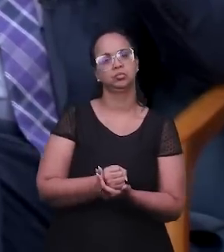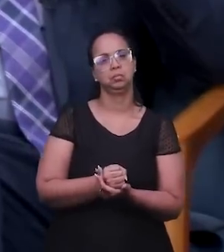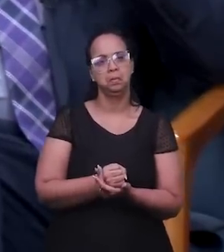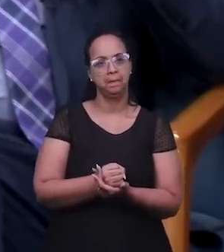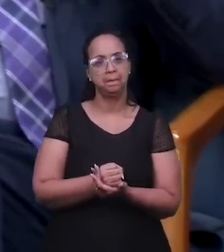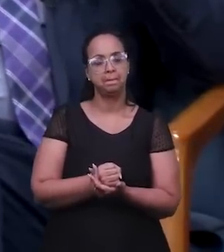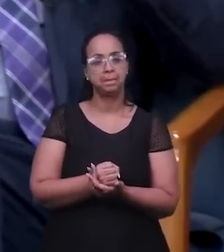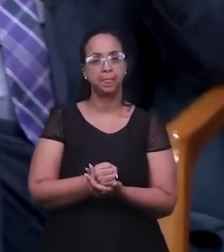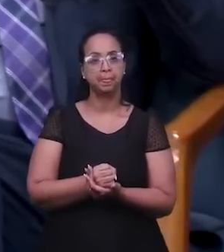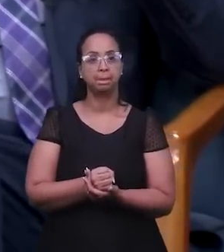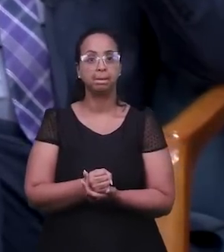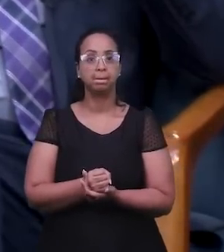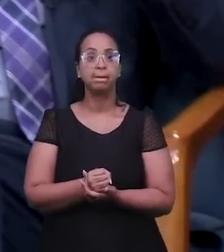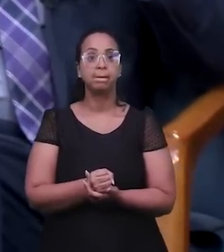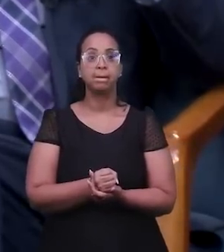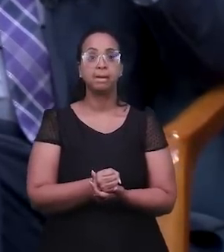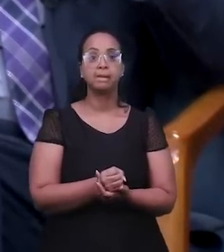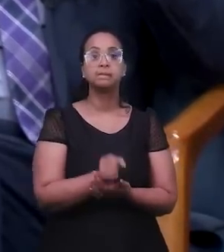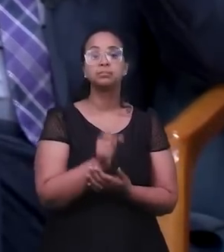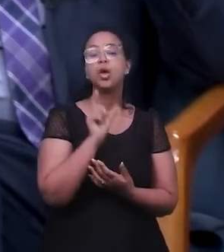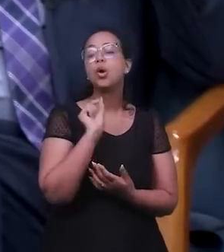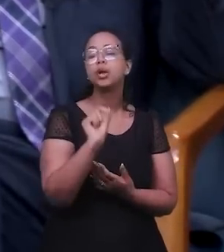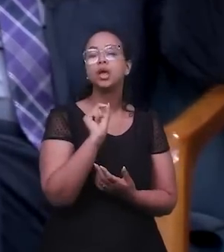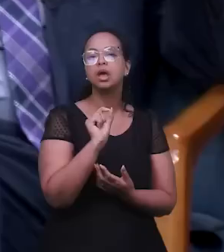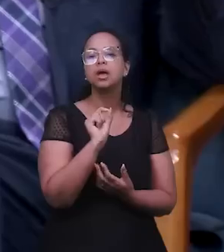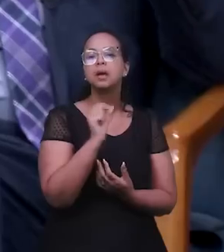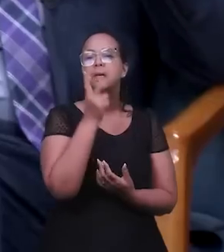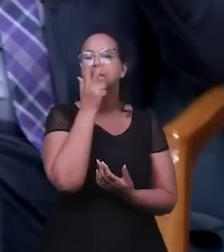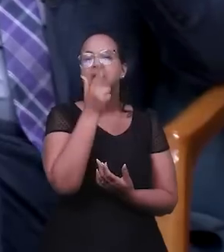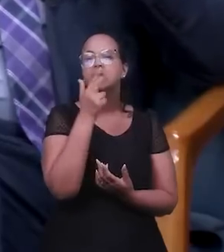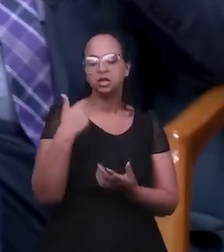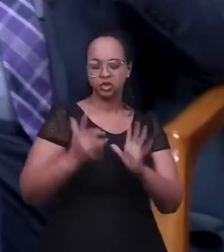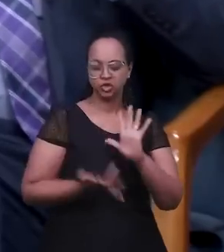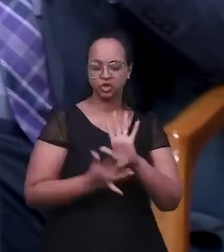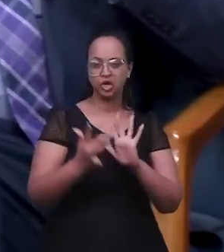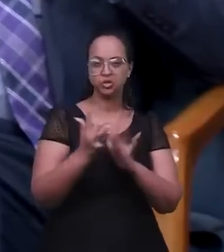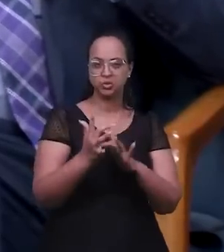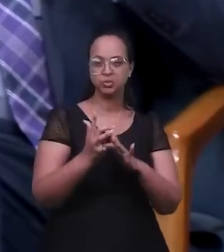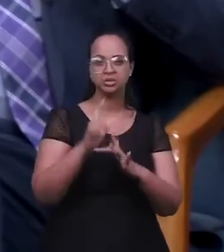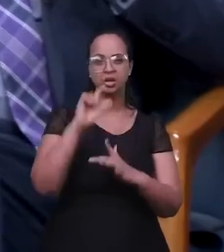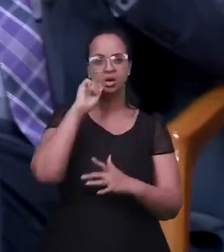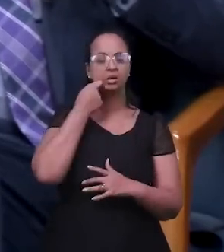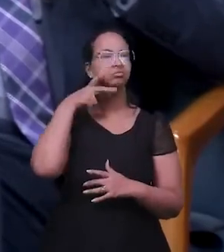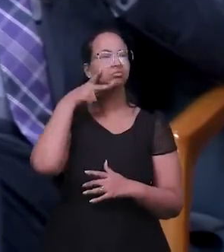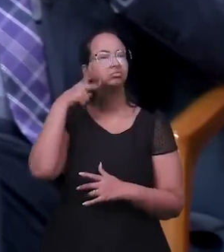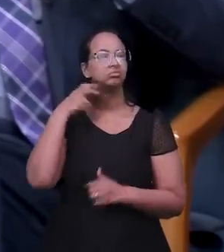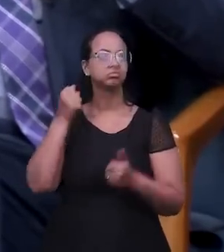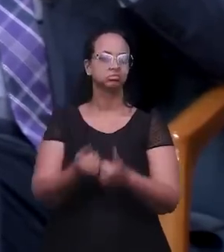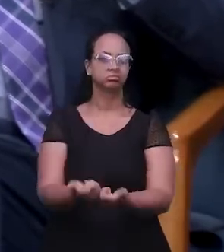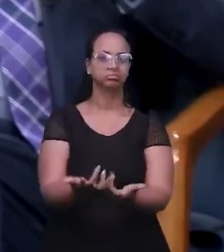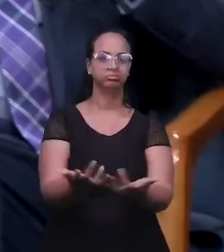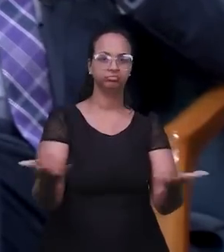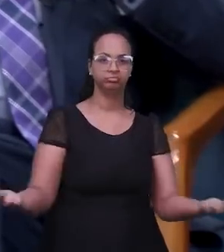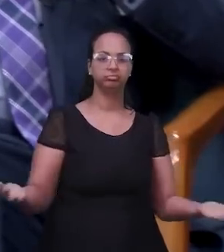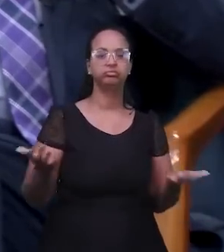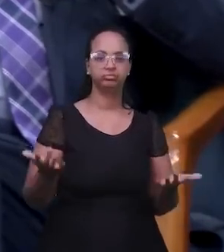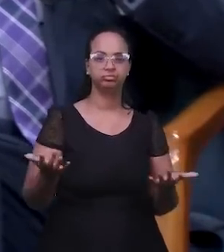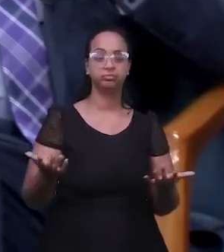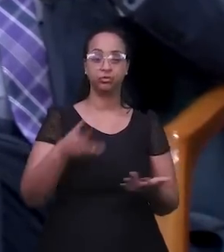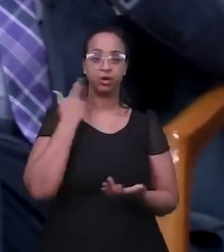testamento, não como fiz quando os tirei do Egito. Então, quando Jesus, no momento da